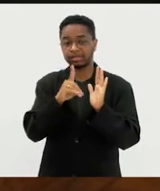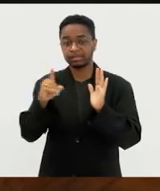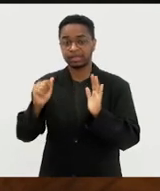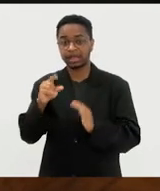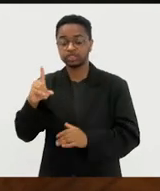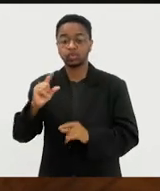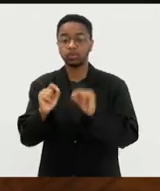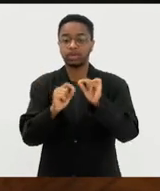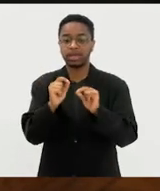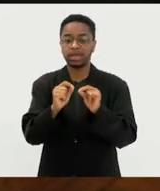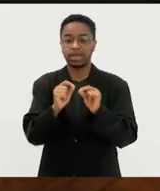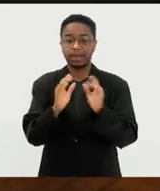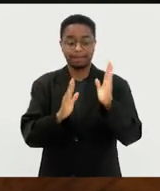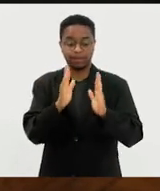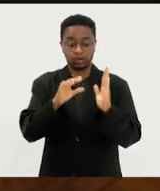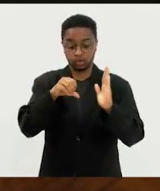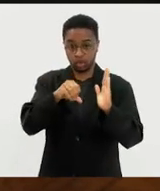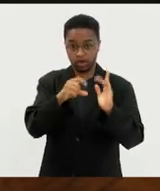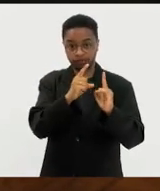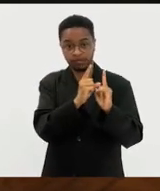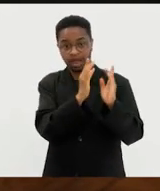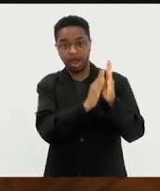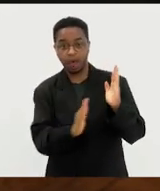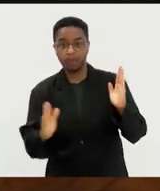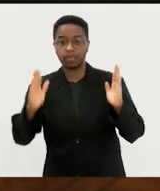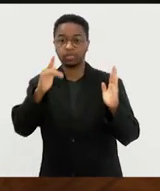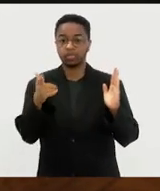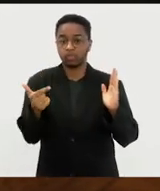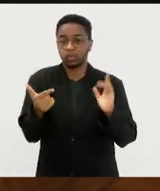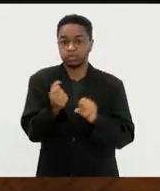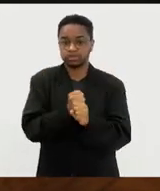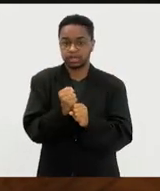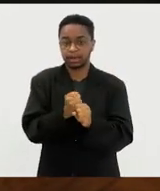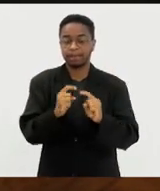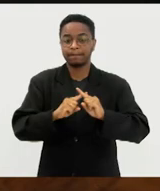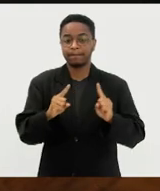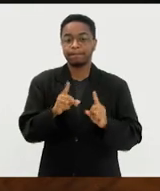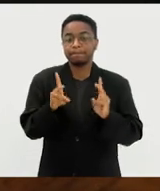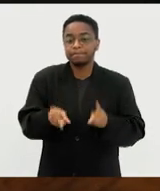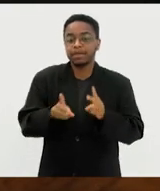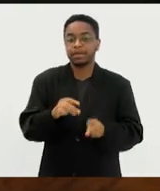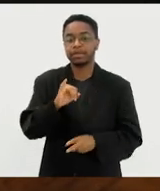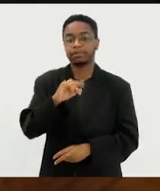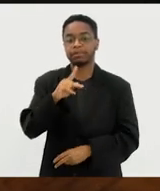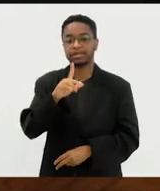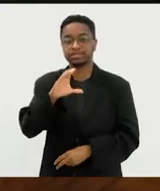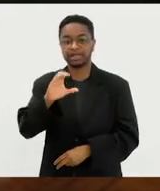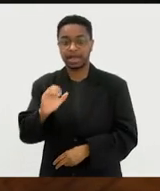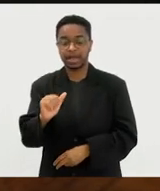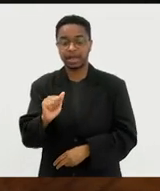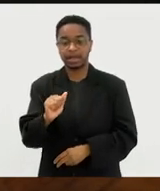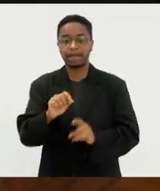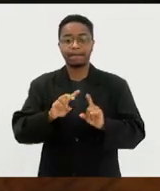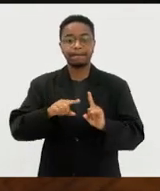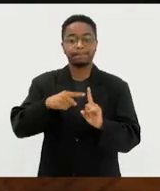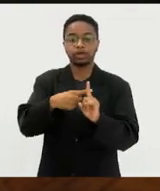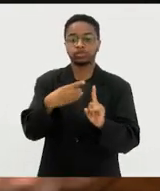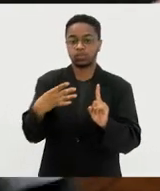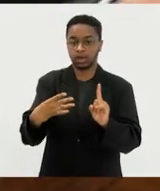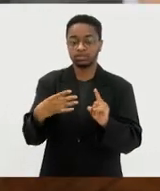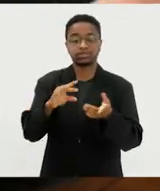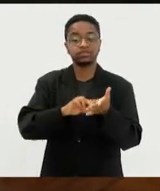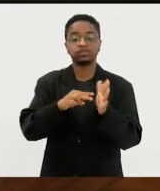de 9 para 12 anos, com o mesmo IPCA mais 4, quer dizer, é matar o Estado, acabar